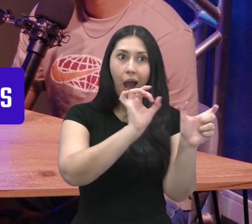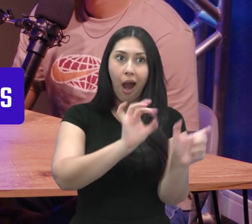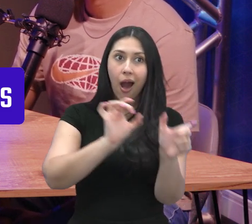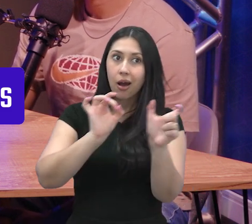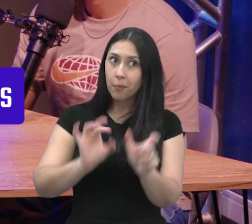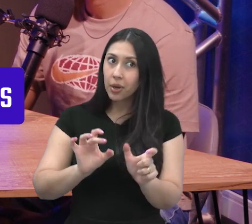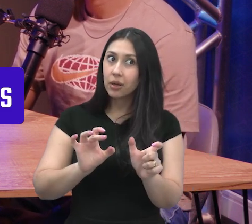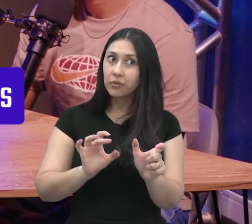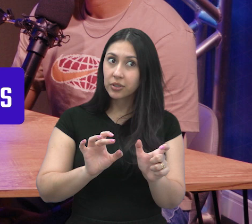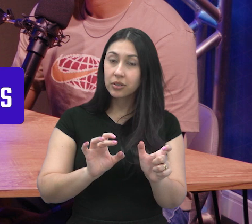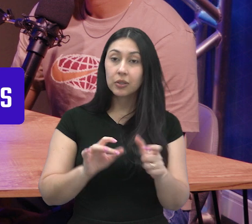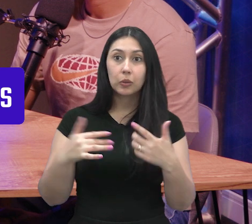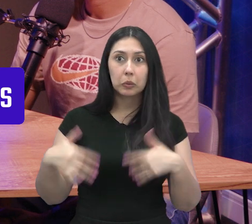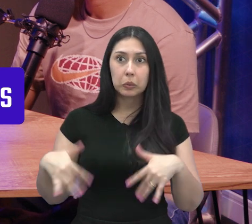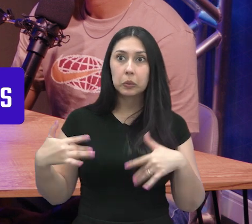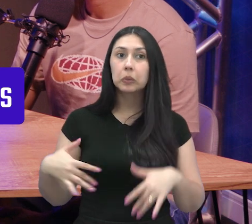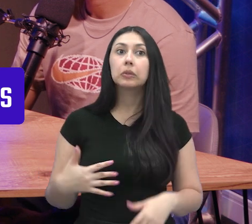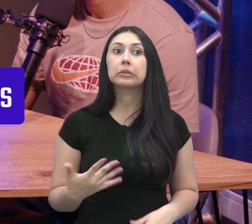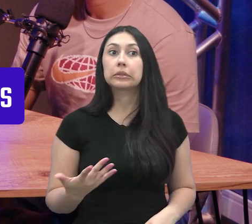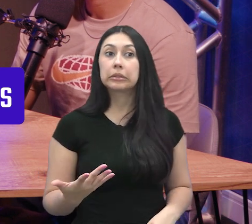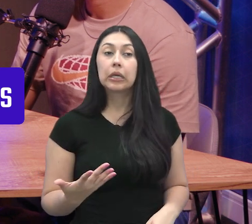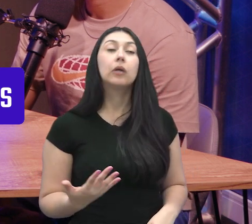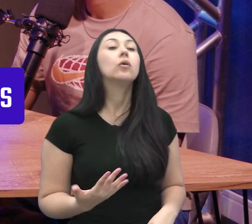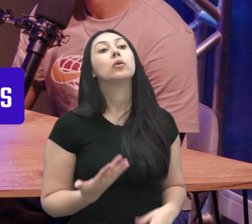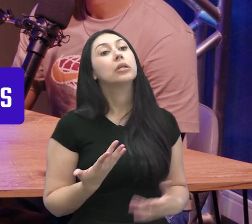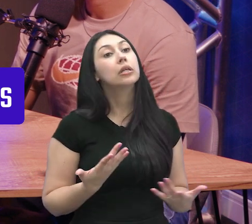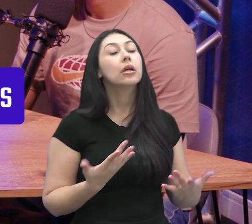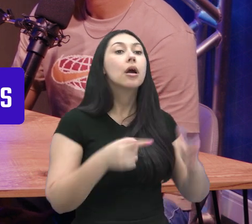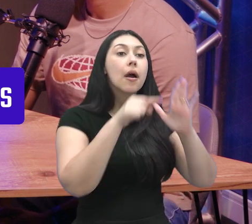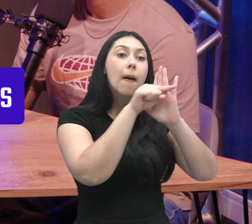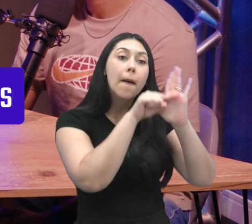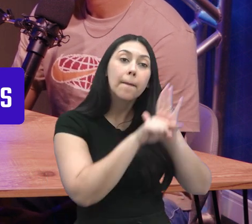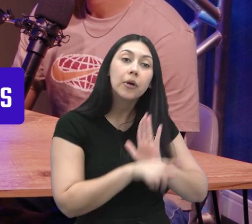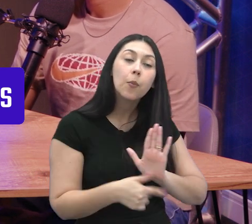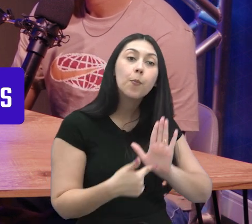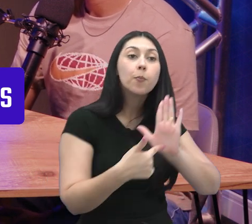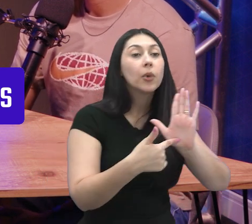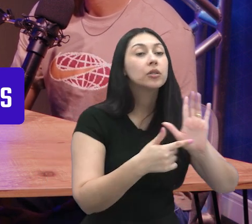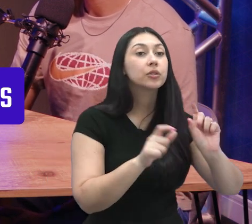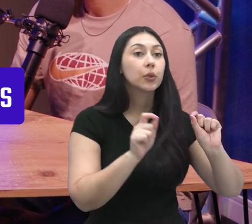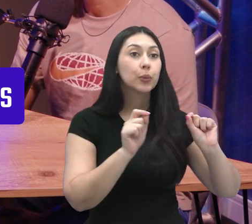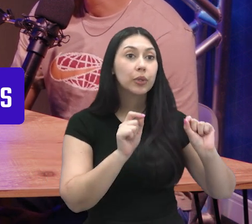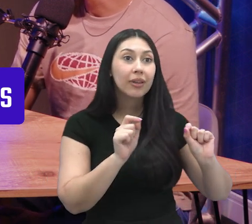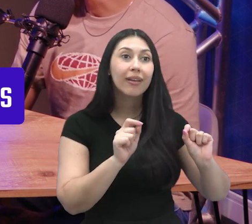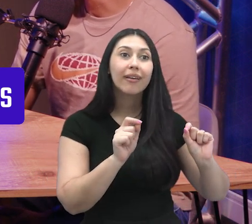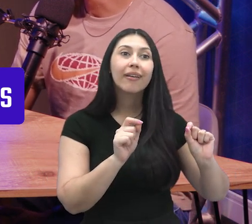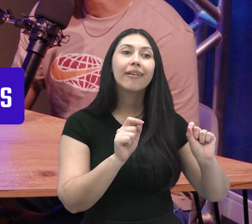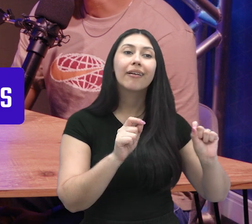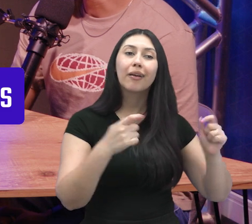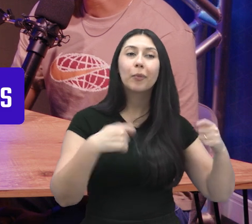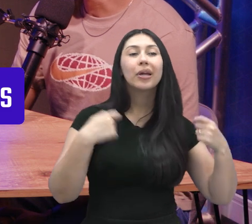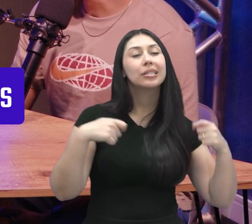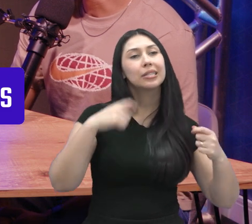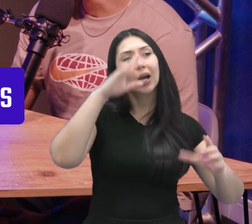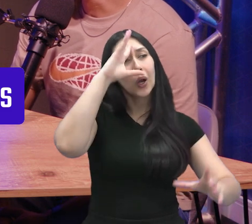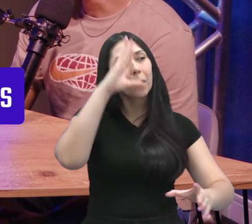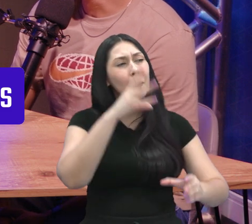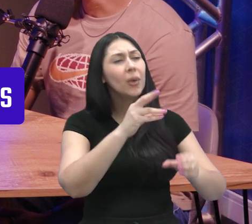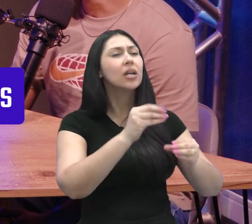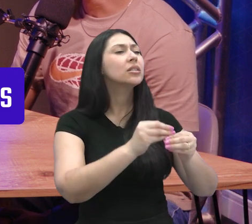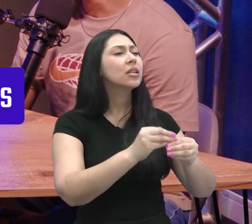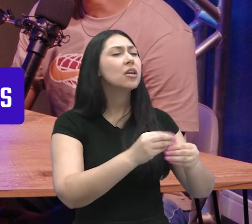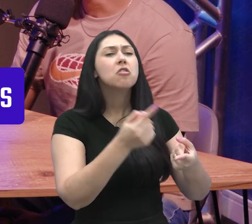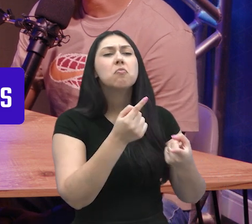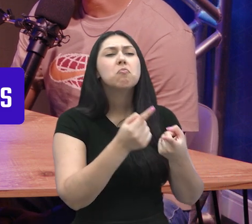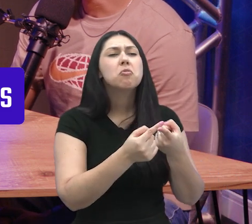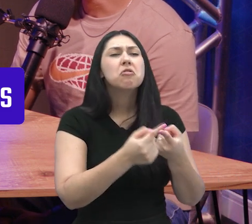Caraca. Exatamente. Então, e os nossos resultados, né, contribuem para uma melhor compreensão do motivo pelo qual os